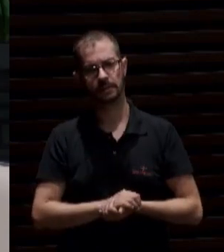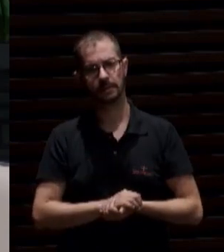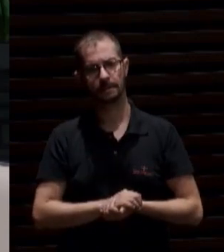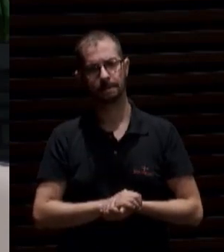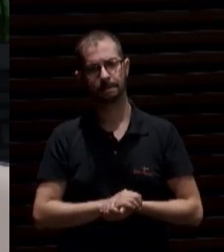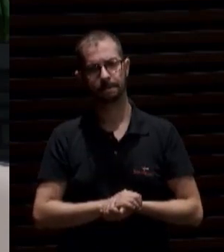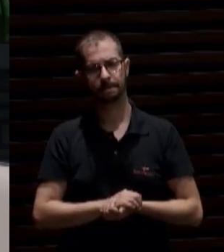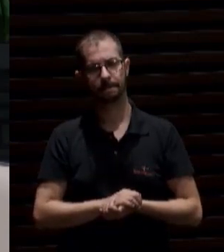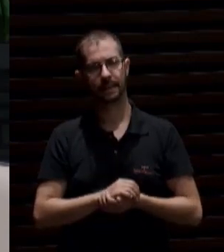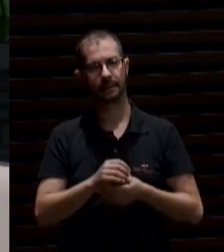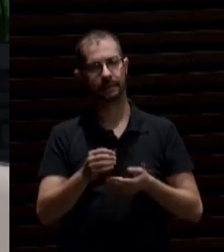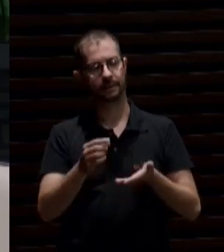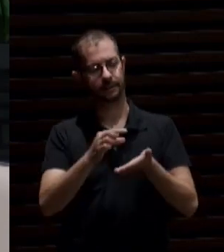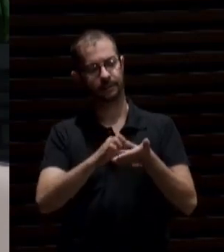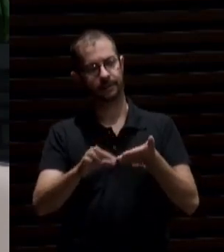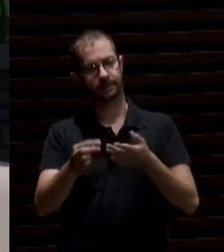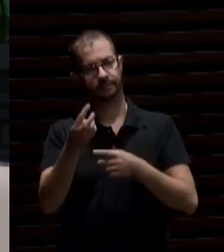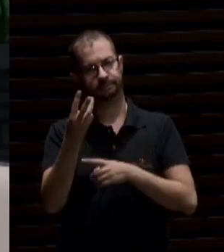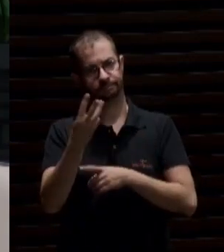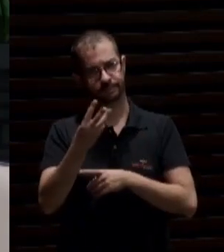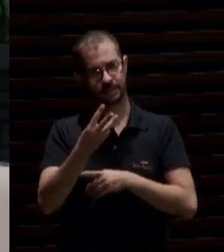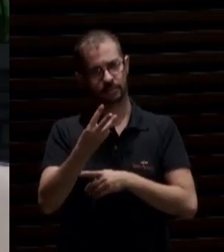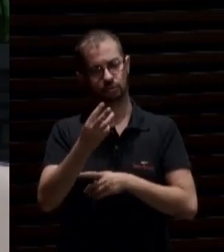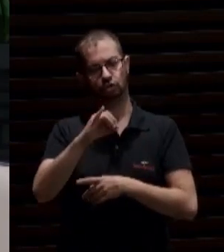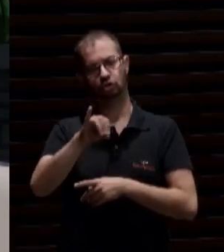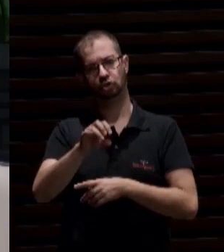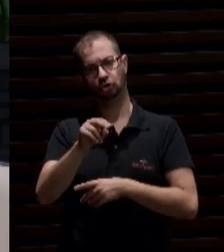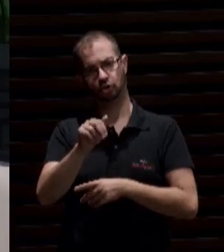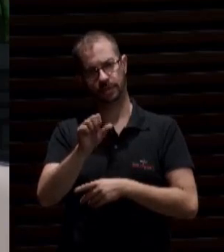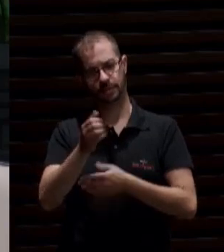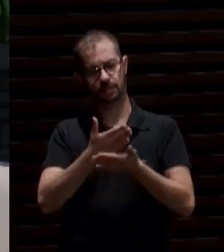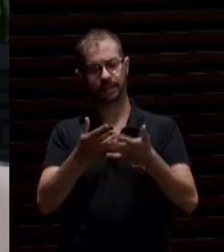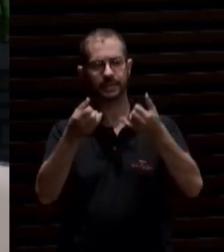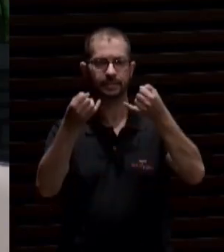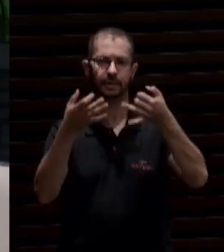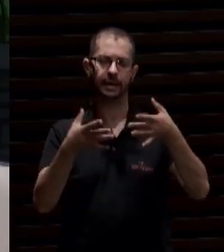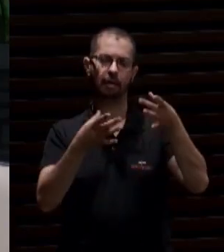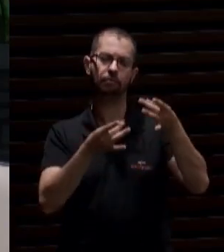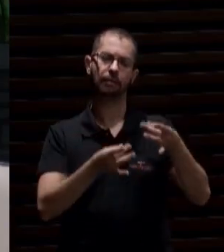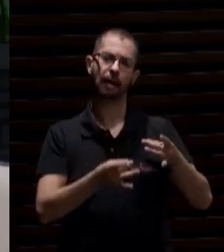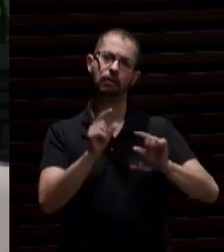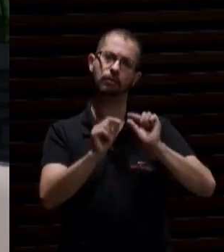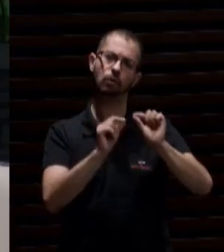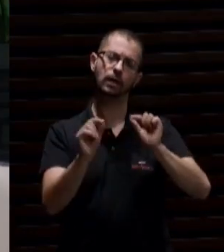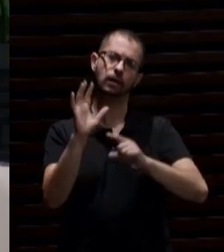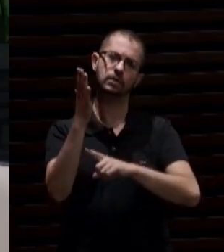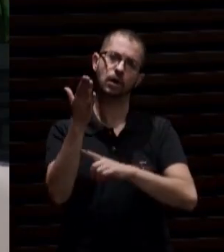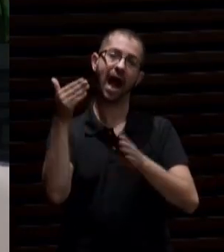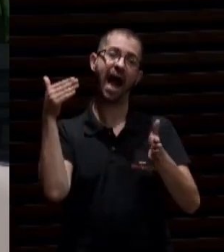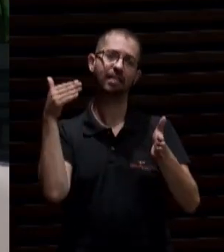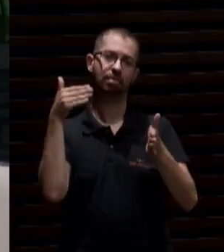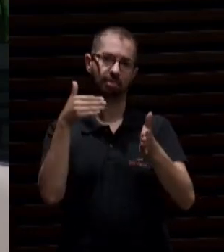Aí, a partir do terceiro versículo, Jonas começa a descrever com vários detalhes o que aconteceu com ele até que chegasse na barriga,